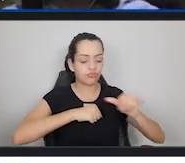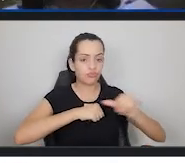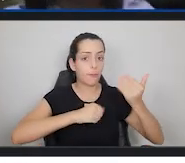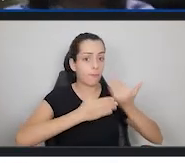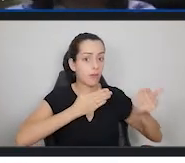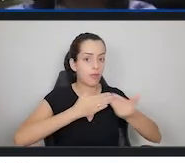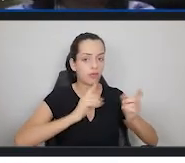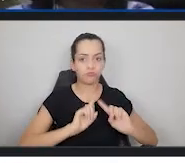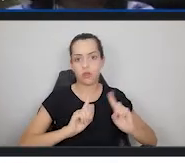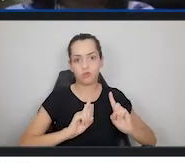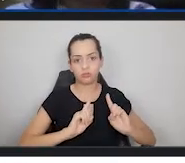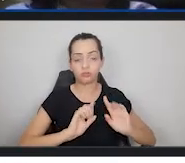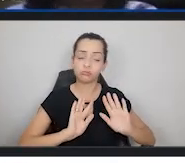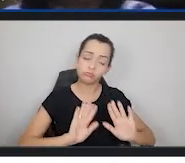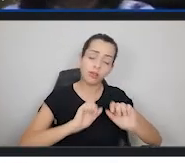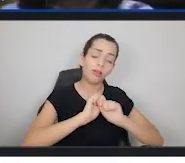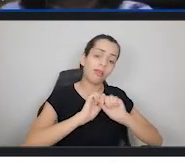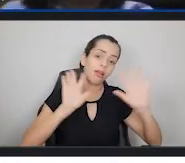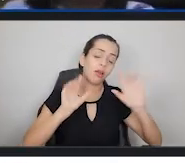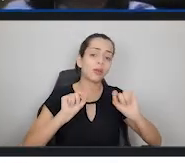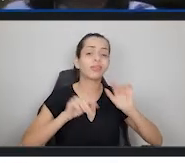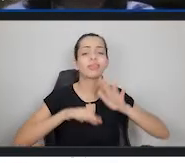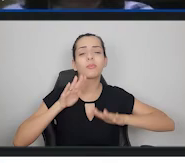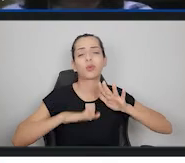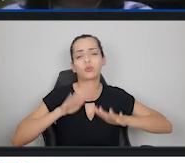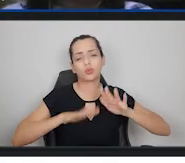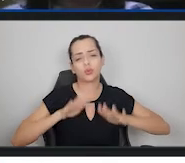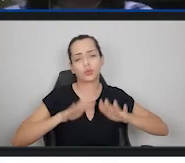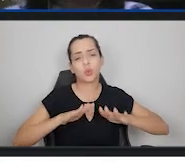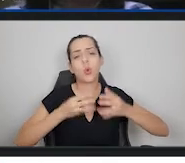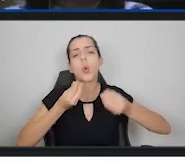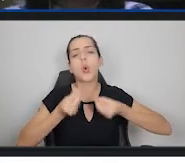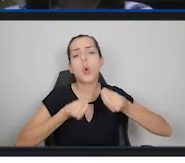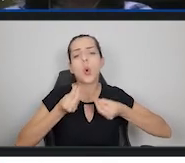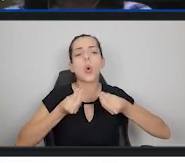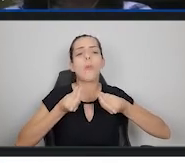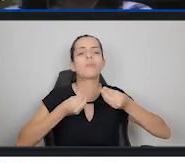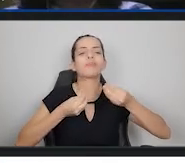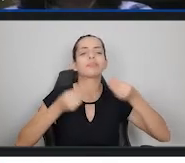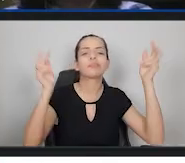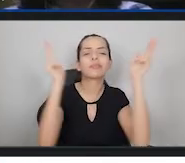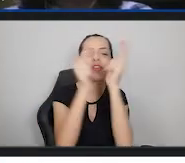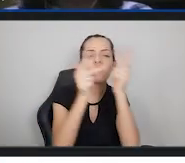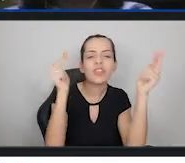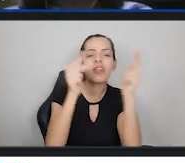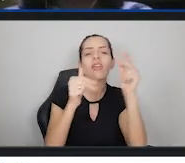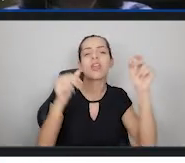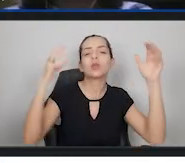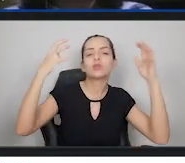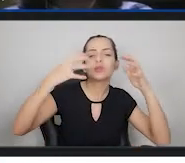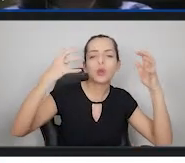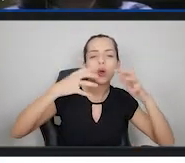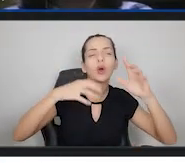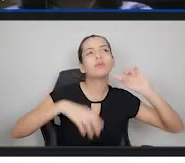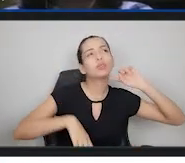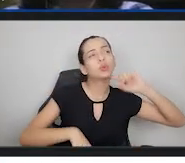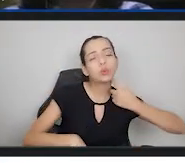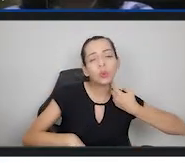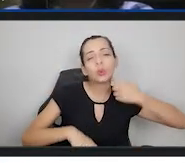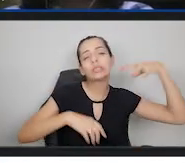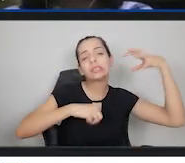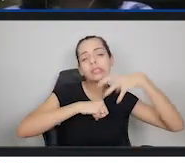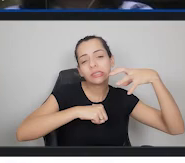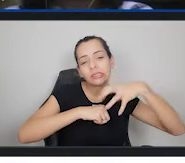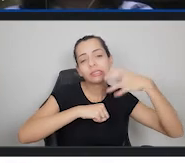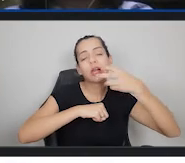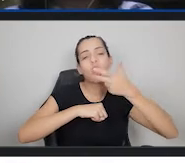como pressuposto que o isolador ele não deve dar passagem para o sistema, então eu posso considerar que a condutância ela é praticamente desprezível.